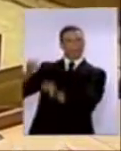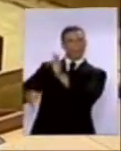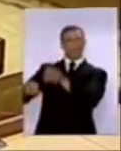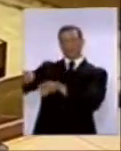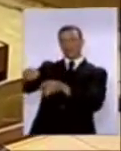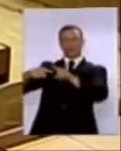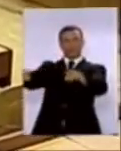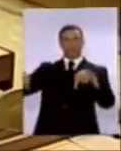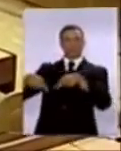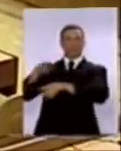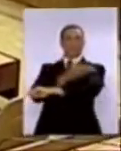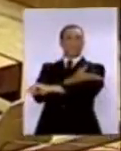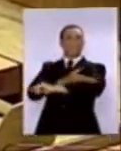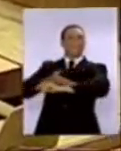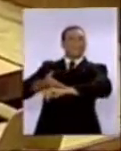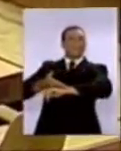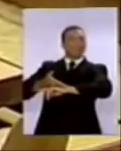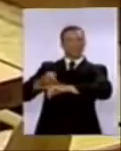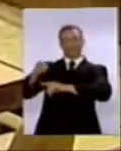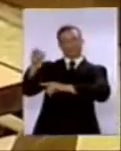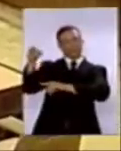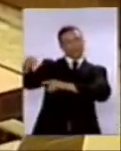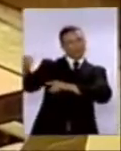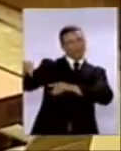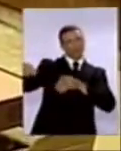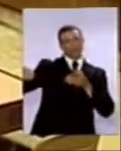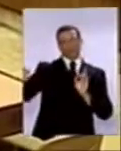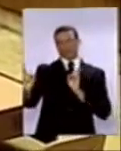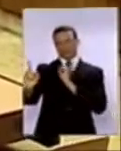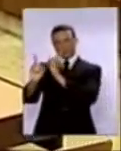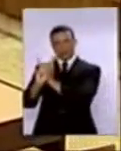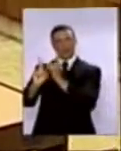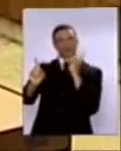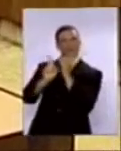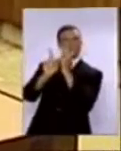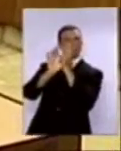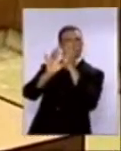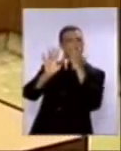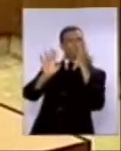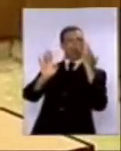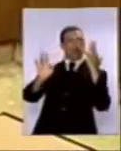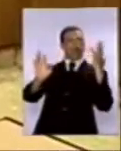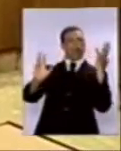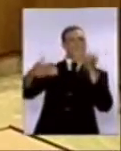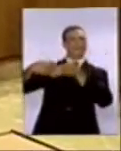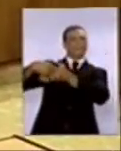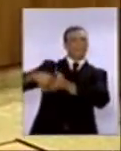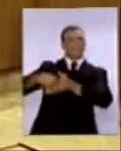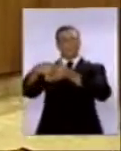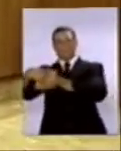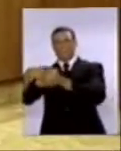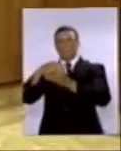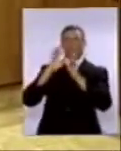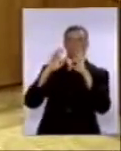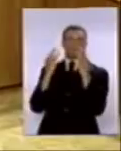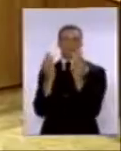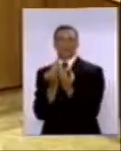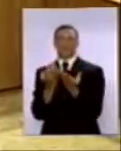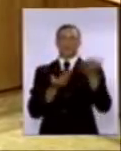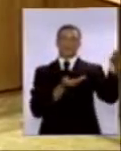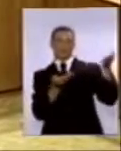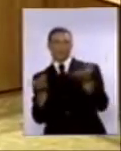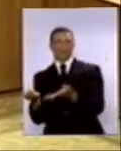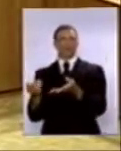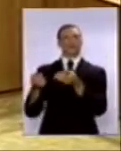salão branco portanto é com uma presença dos familiares e dos convidados e daqui a pouco nós teremos imagens